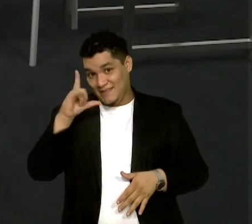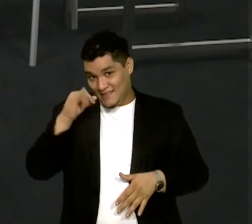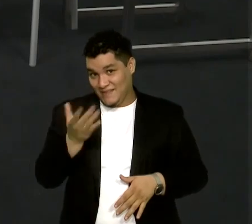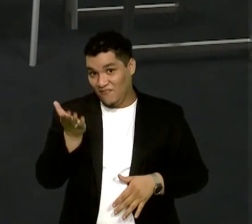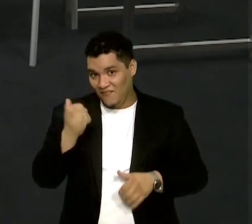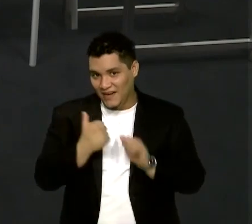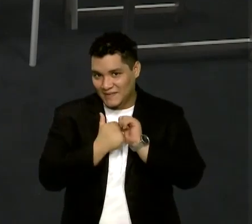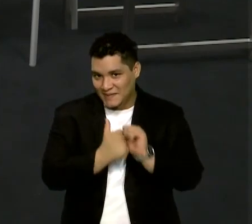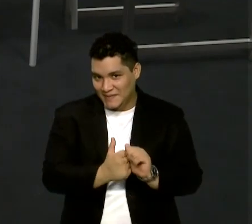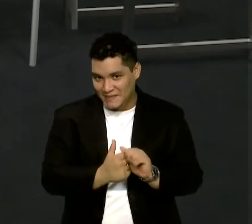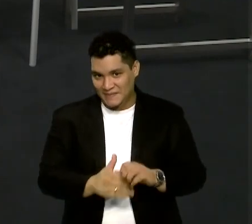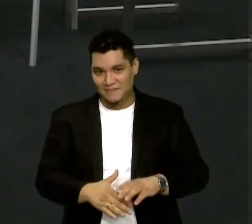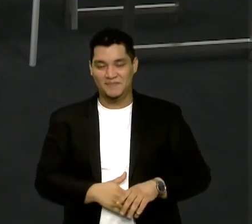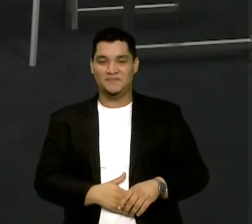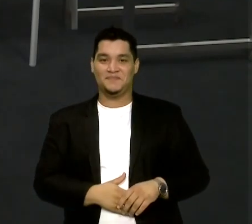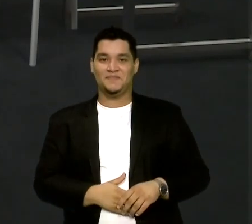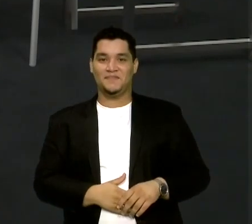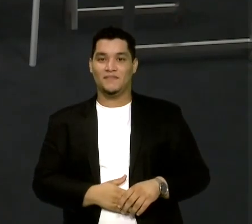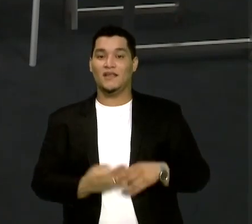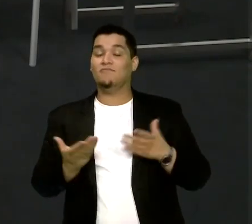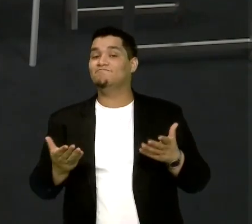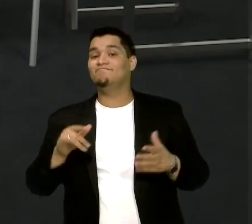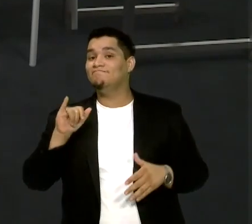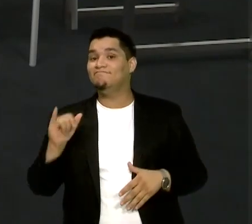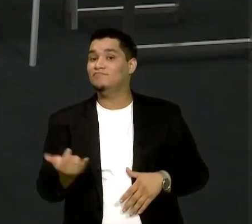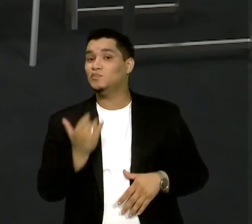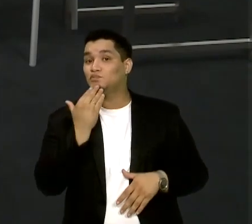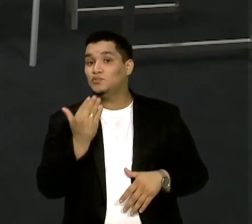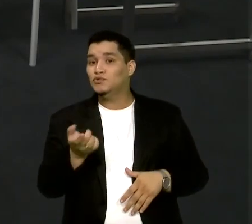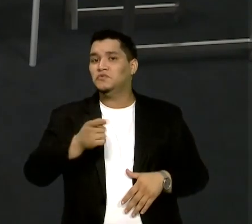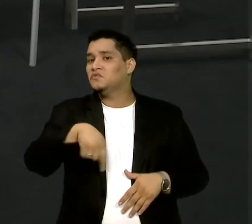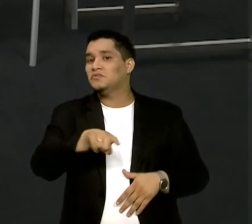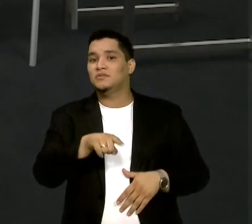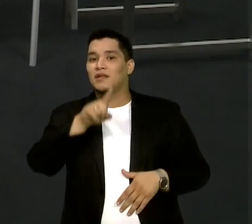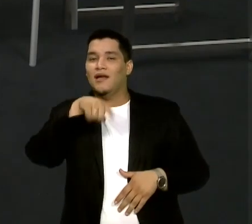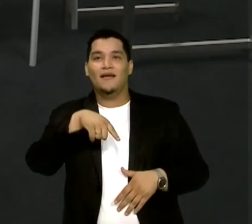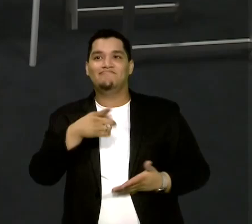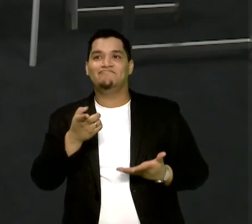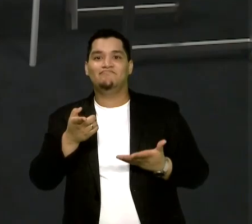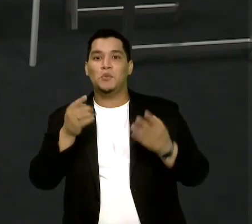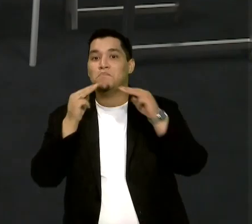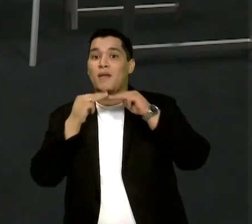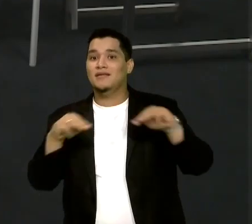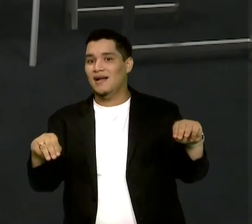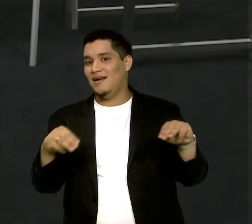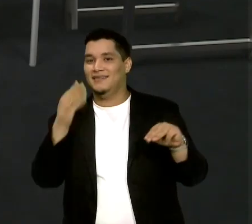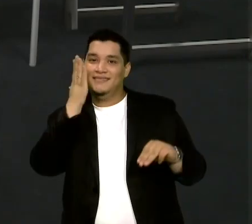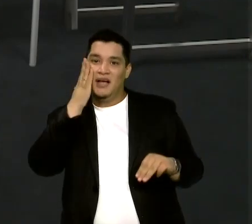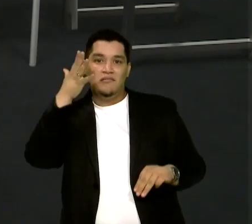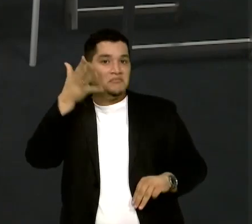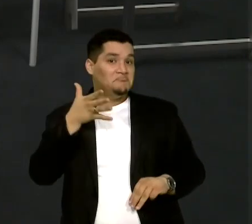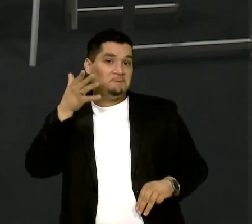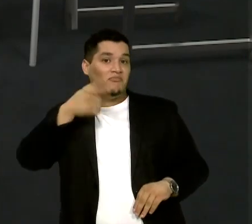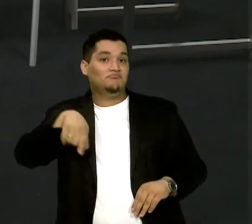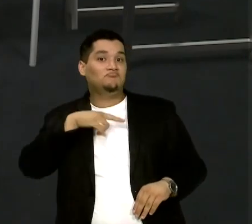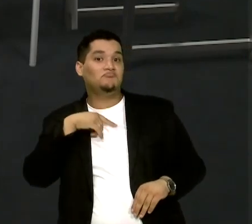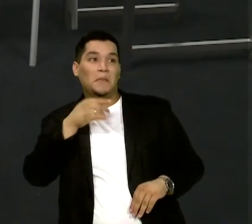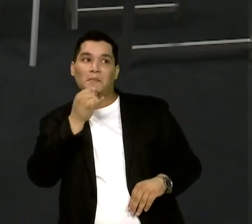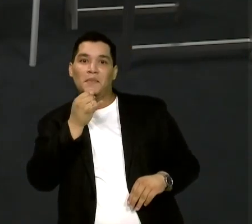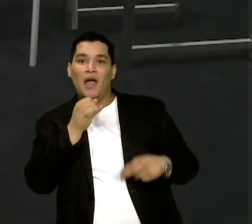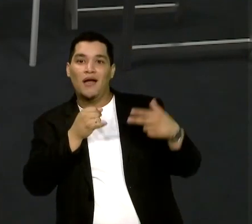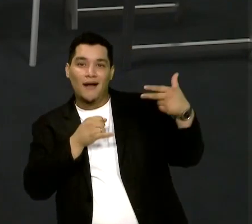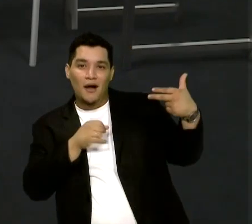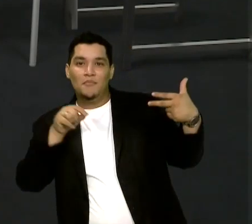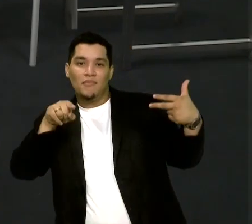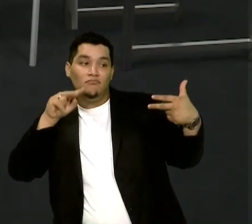acompanhar. E aí eu vou aproveitar e pedir para vocês deixarem uma mensagem para as mulheres, né? A senhora olha aquela câmera e deixa uma mensagem para